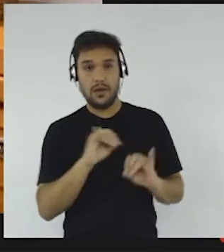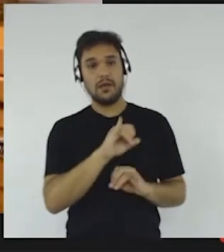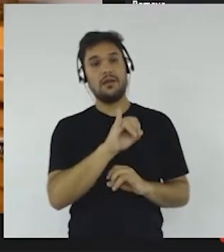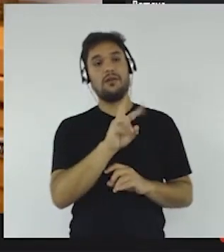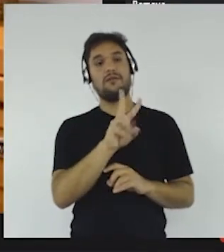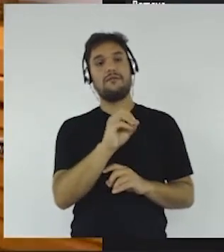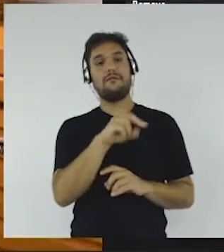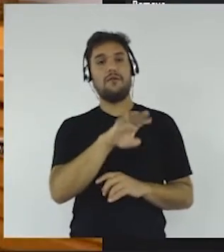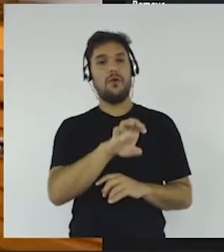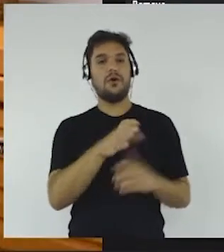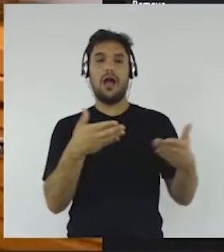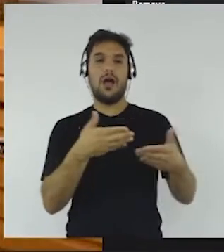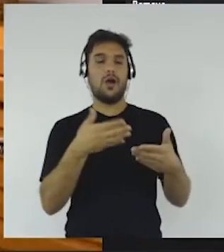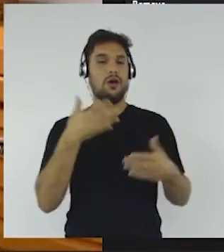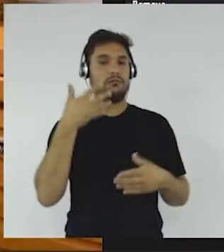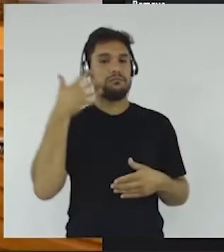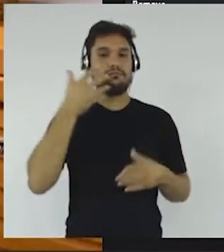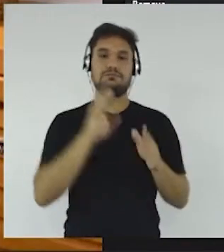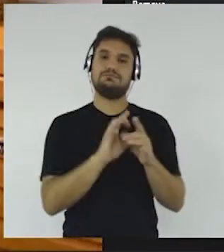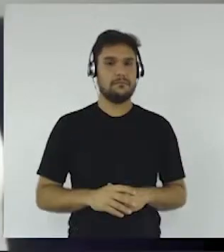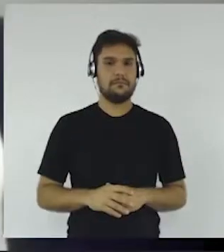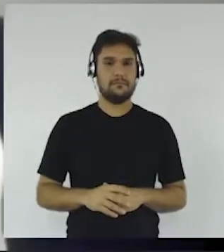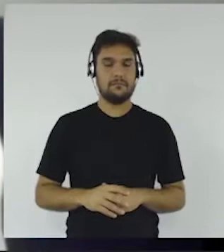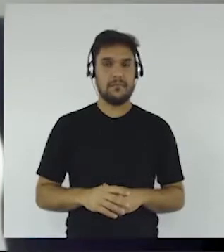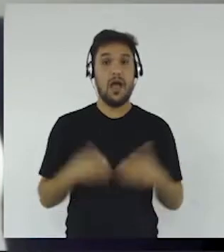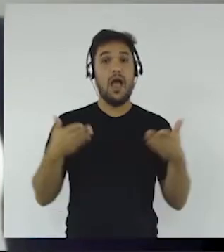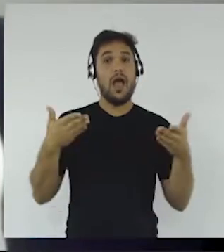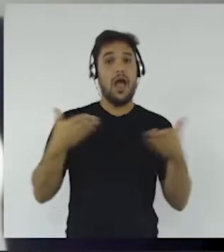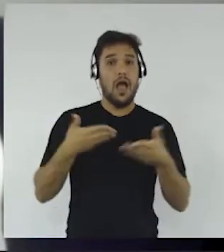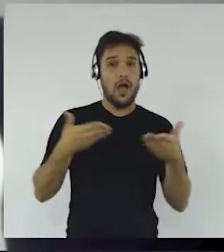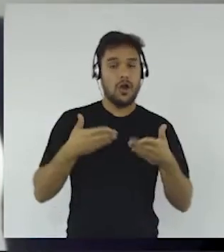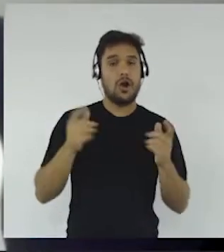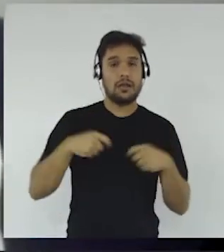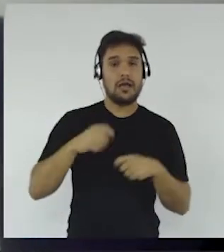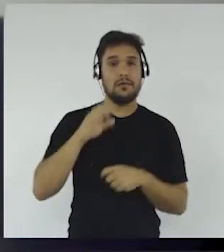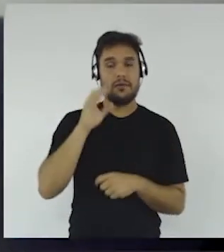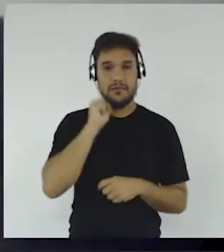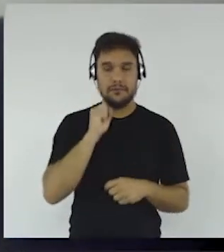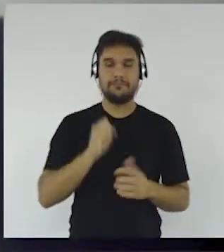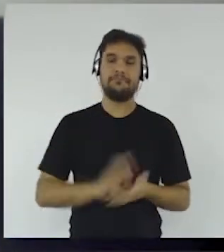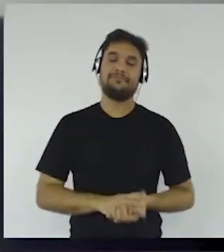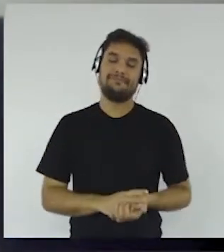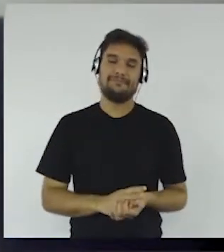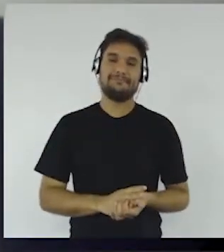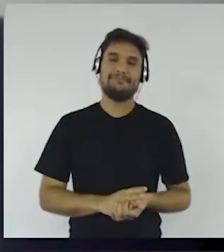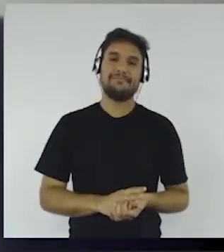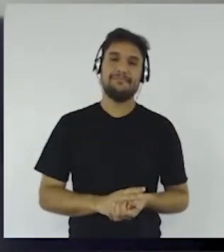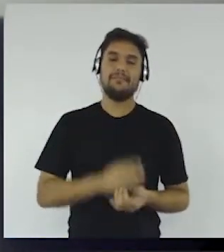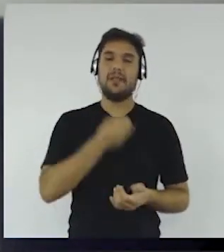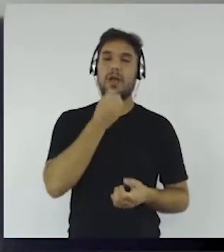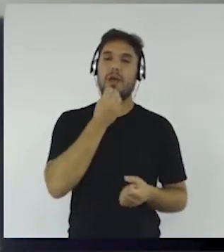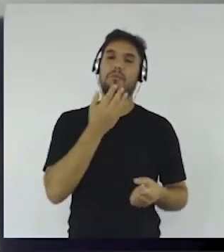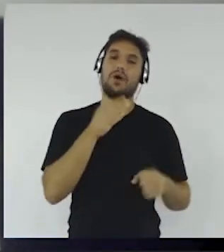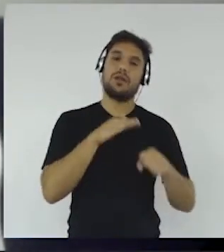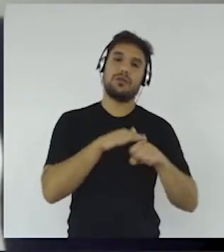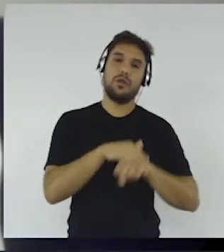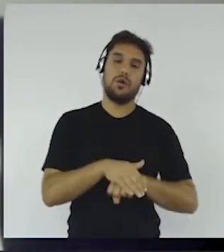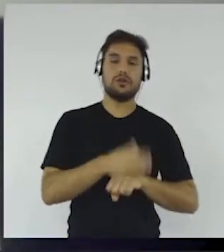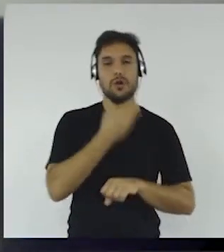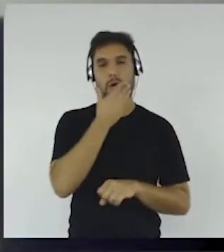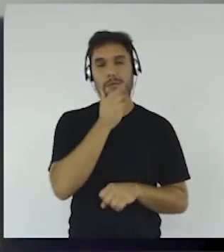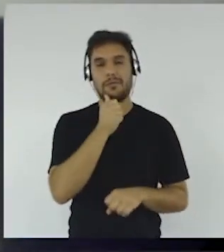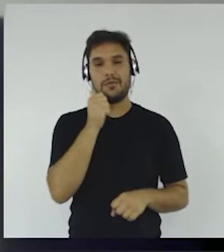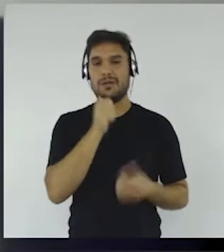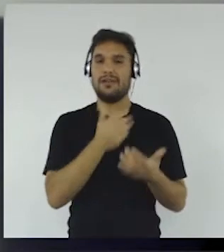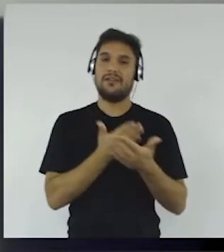Ivone, agora a palavra é sua. Agora estamos, minha querida. Então, boa agora noite estamos a todas aqui. E a todos